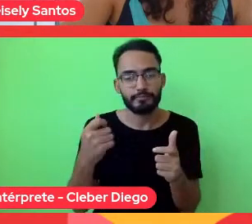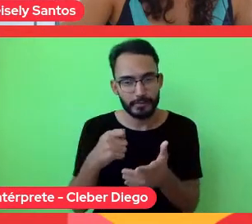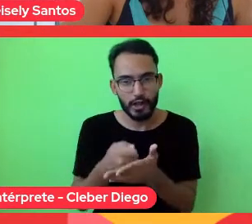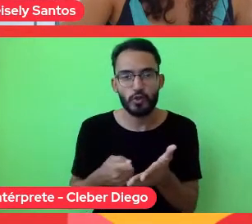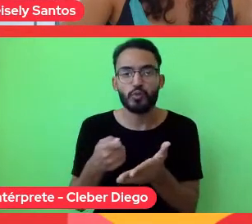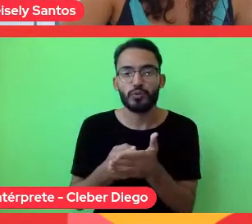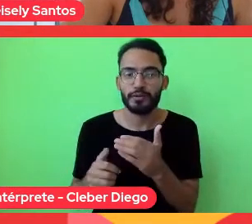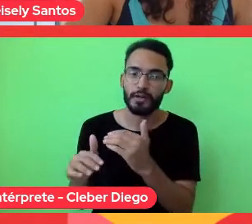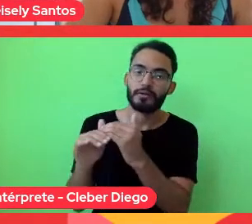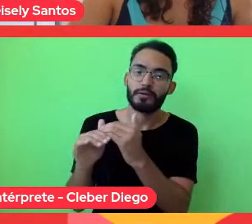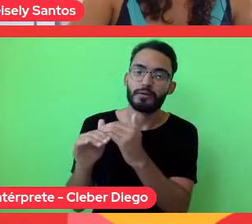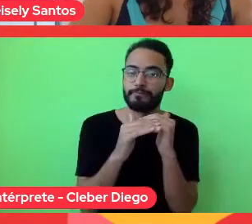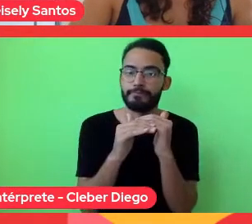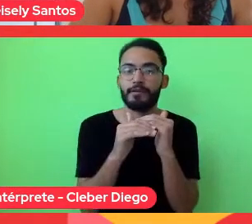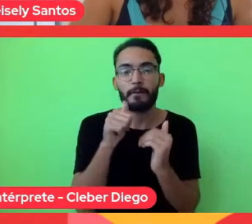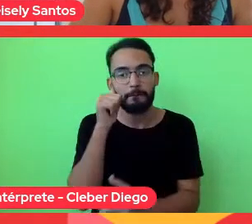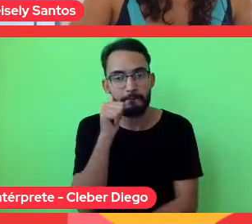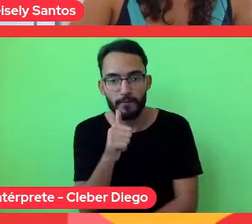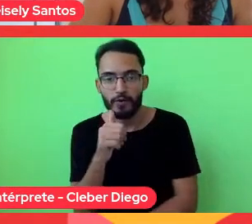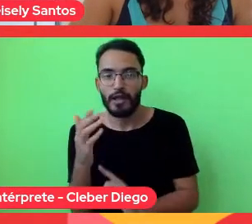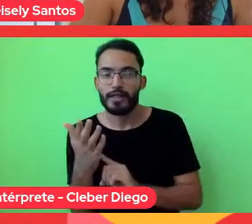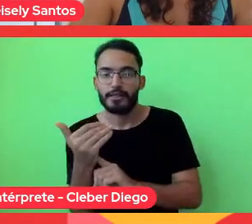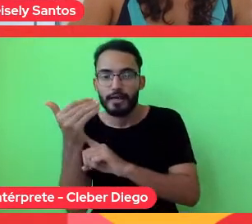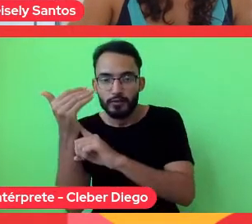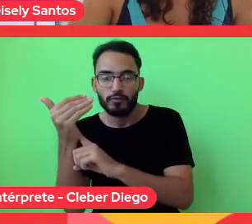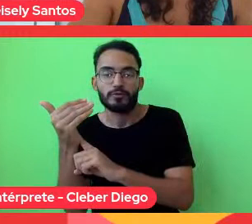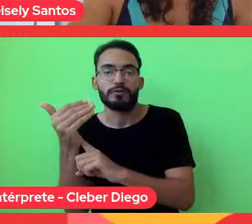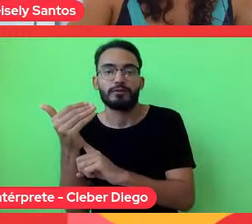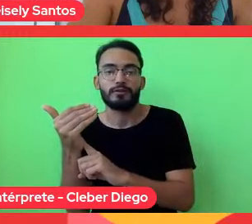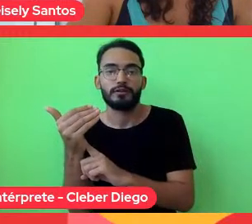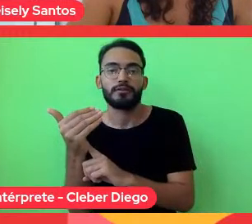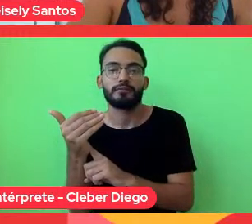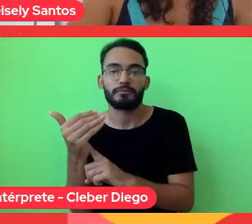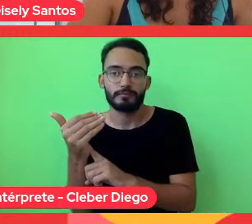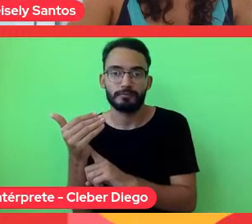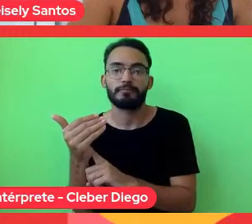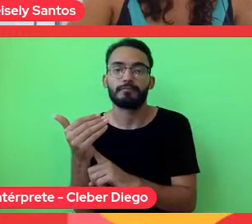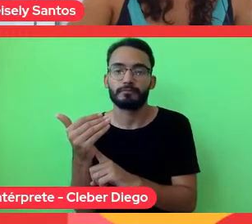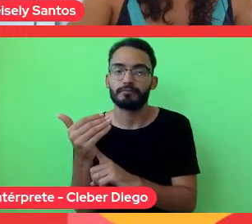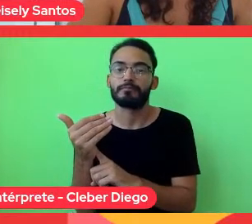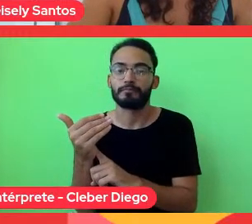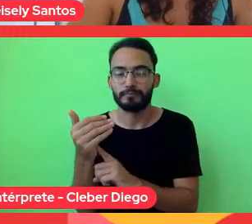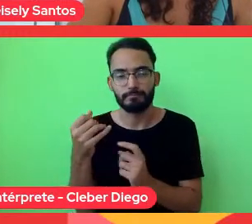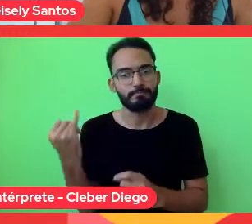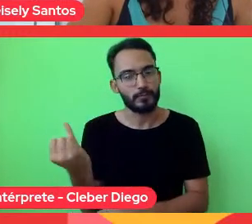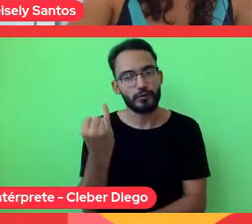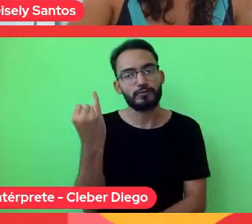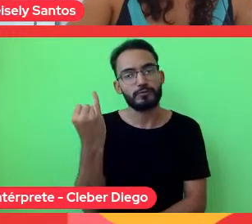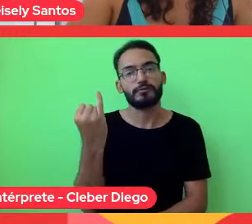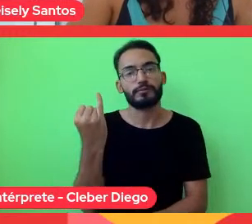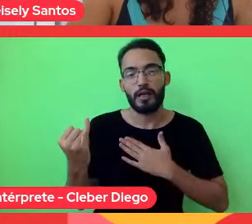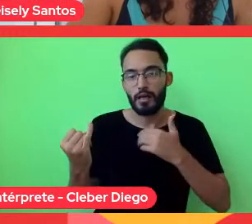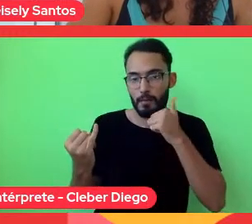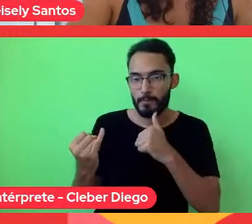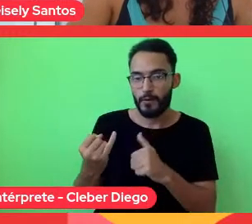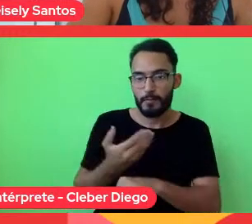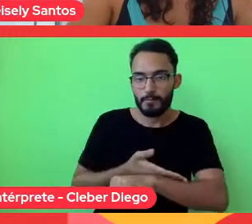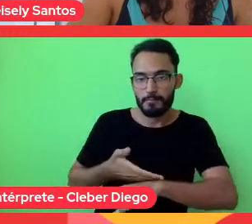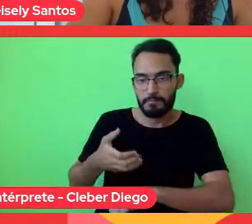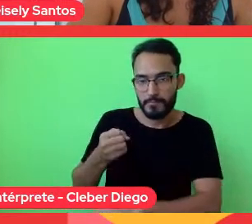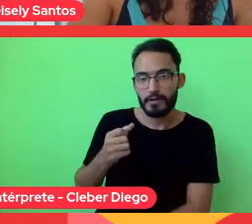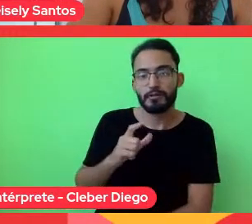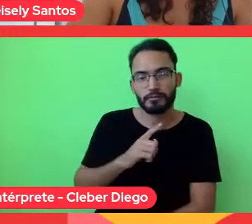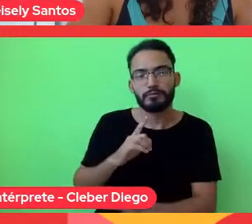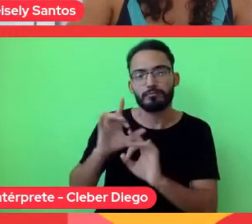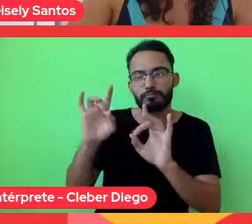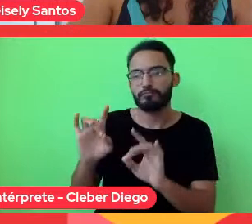lugar. Então, uma mulher na tecnologia que não tem. E assim, eu como mulher branca tenho um privilégio